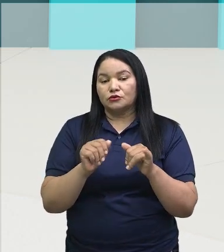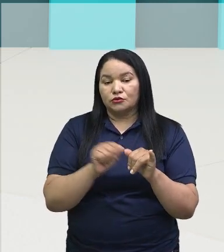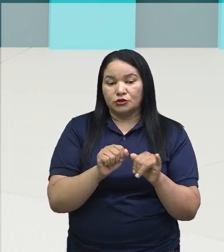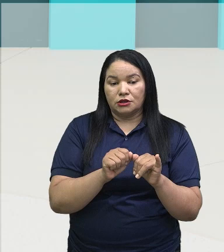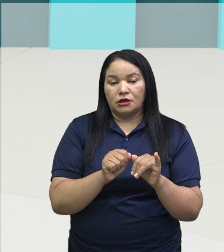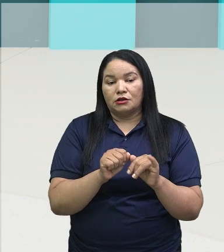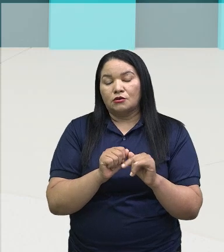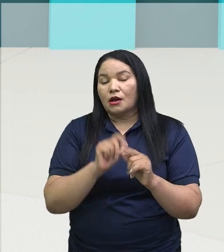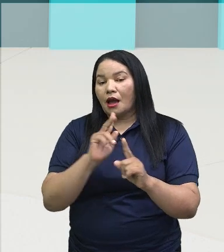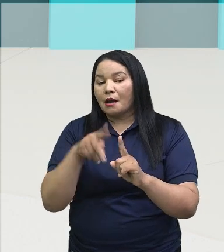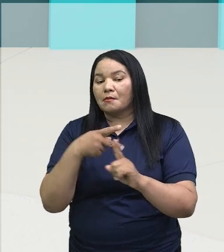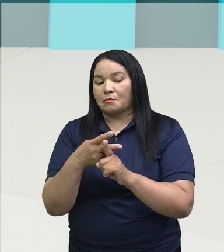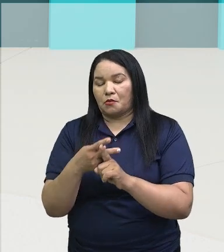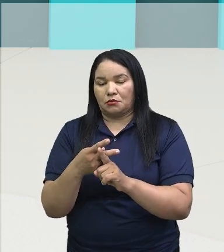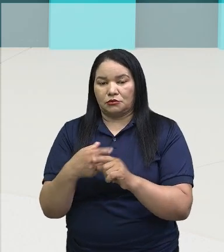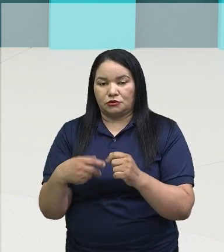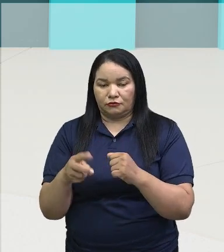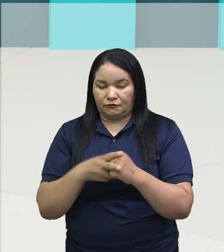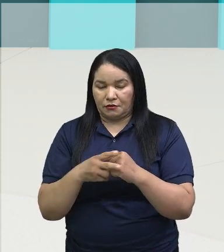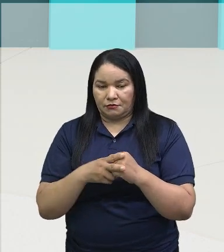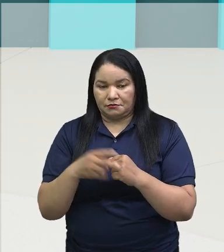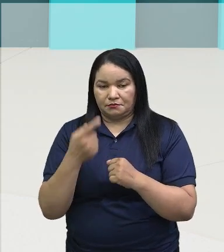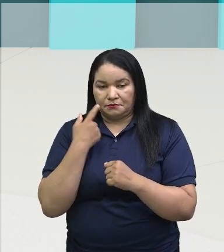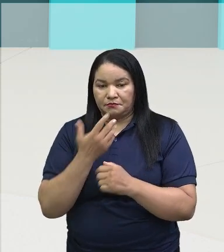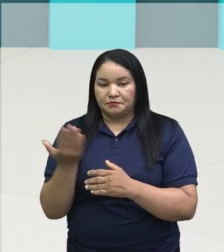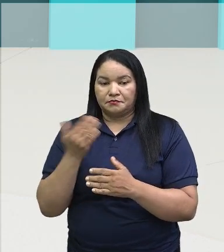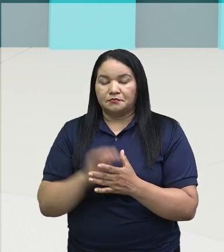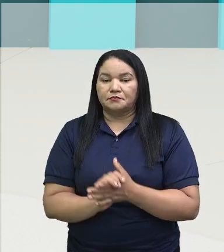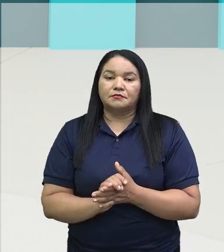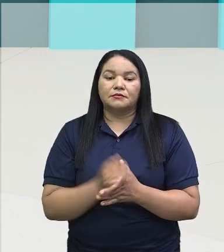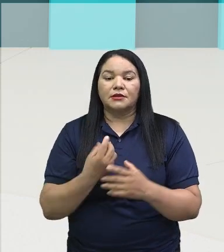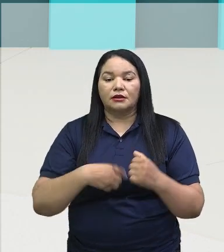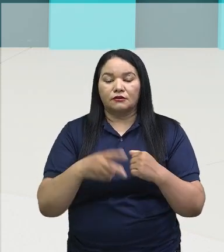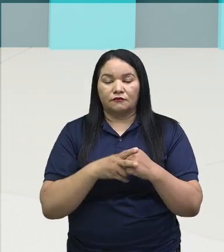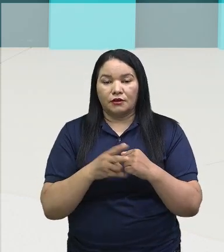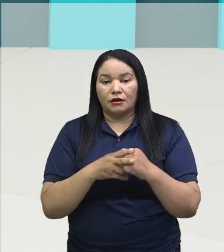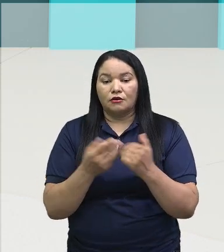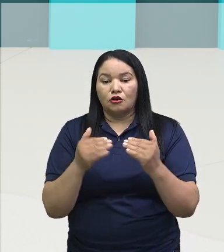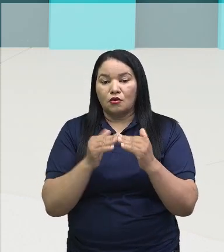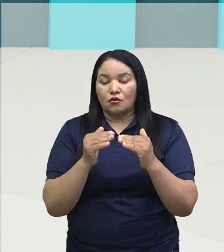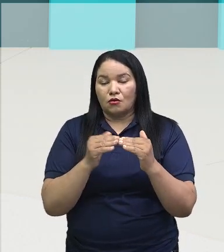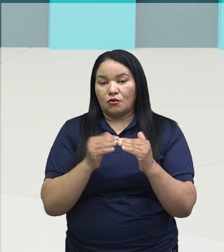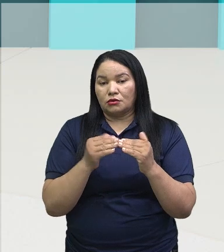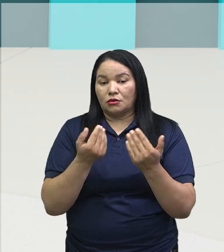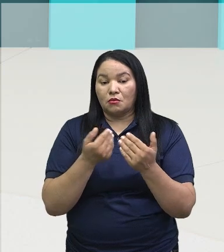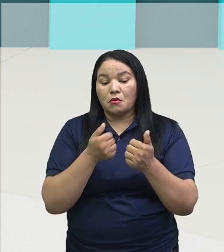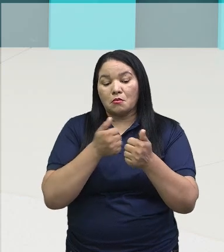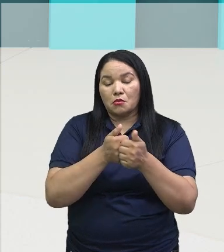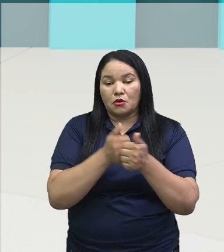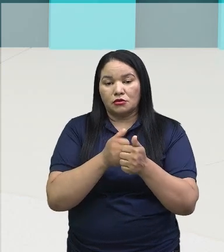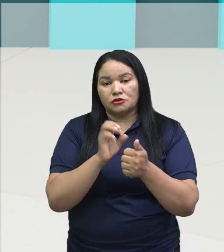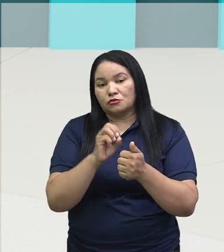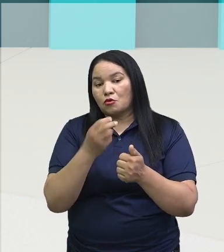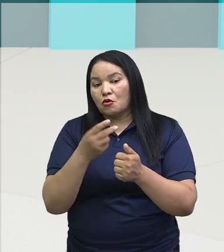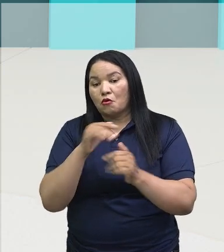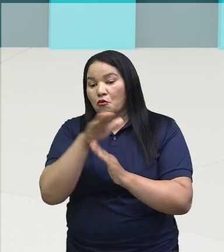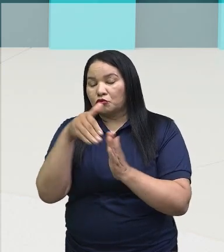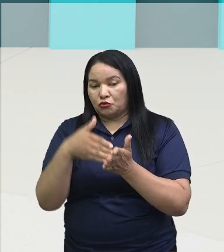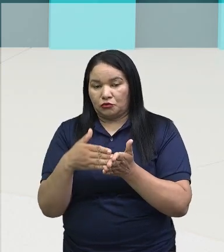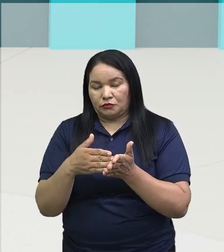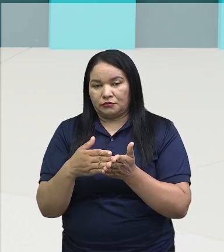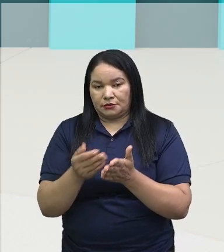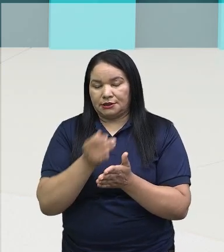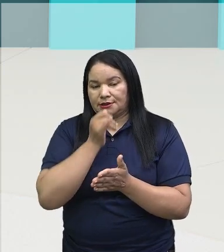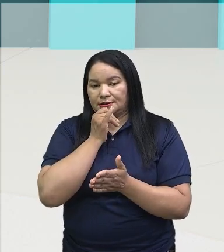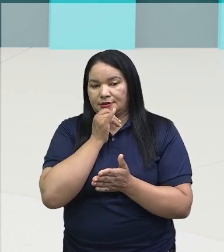após o verbo. O verbo concorda com o mais próximo ou concorda com a totalidade. Então, observe que agora ele